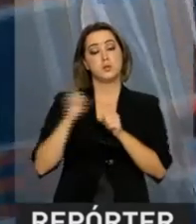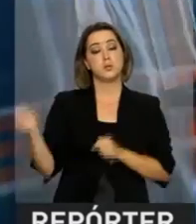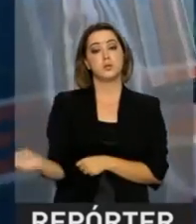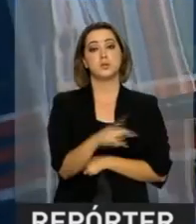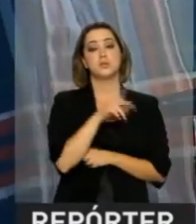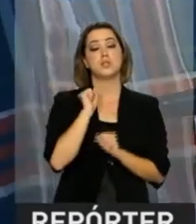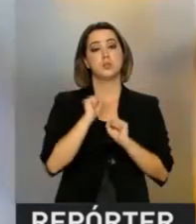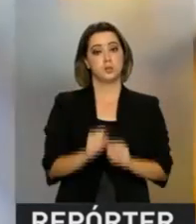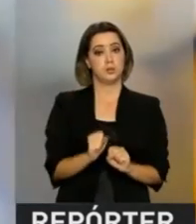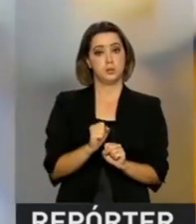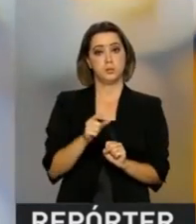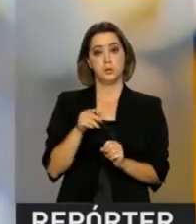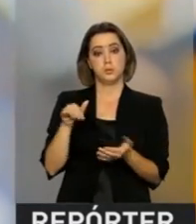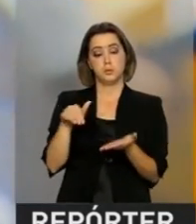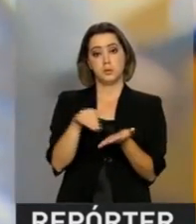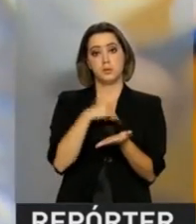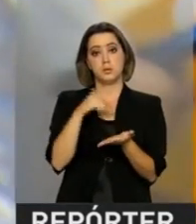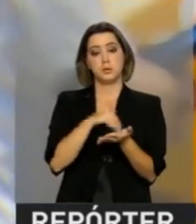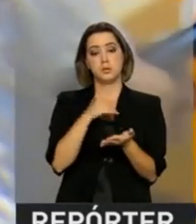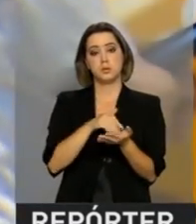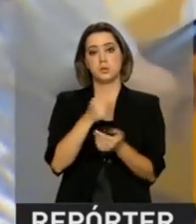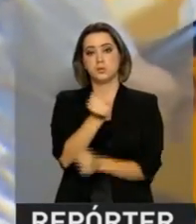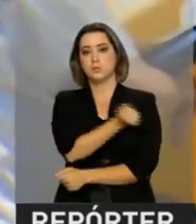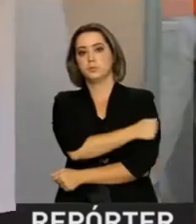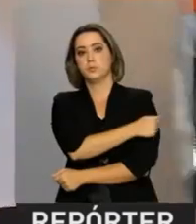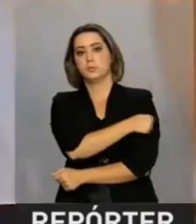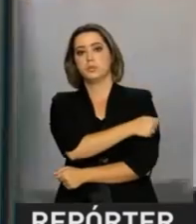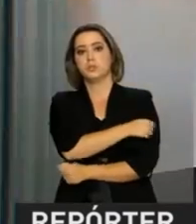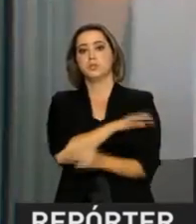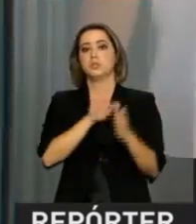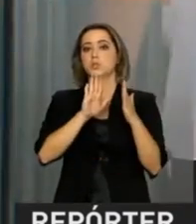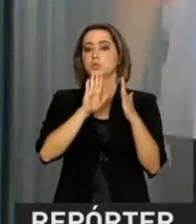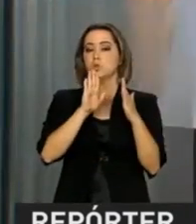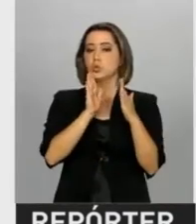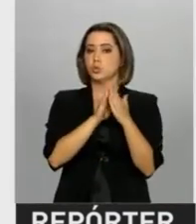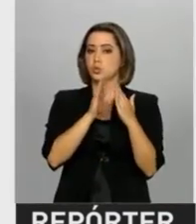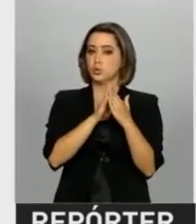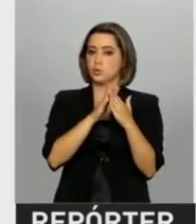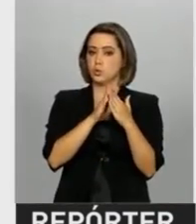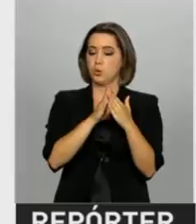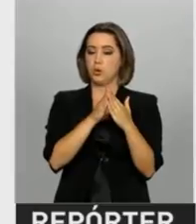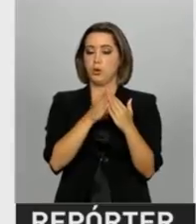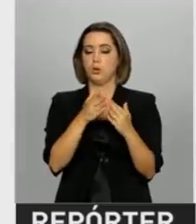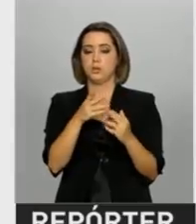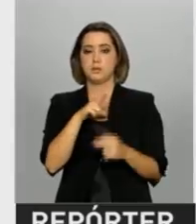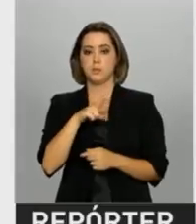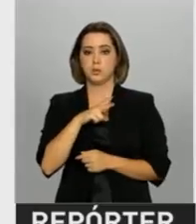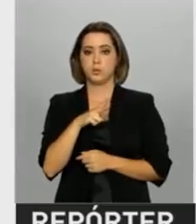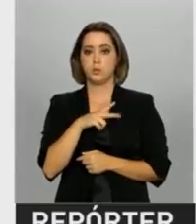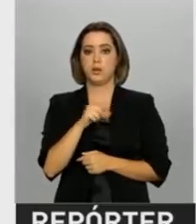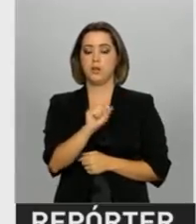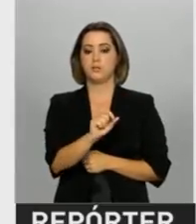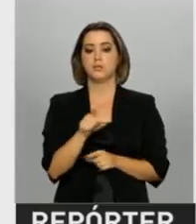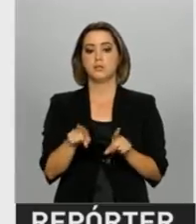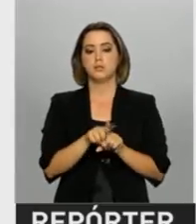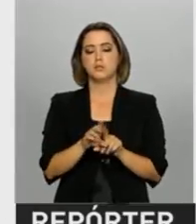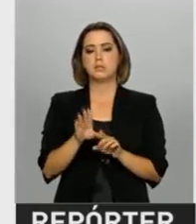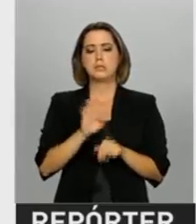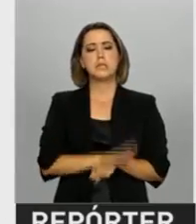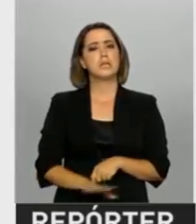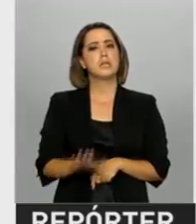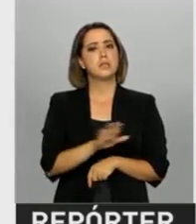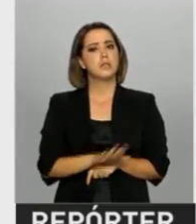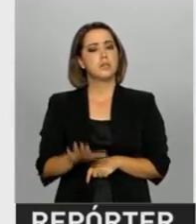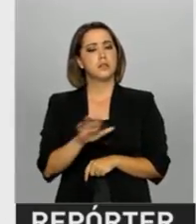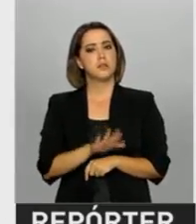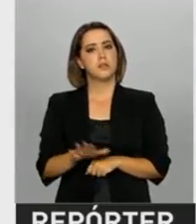é a possibilidade de participação de alunos de escolas particulares. Crianças e adolescentes a partir do sexto ano